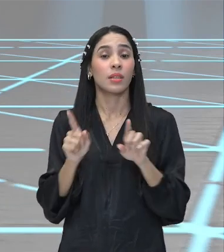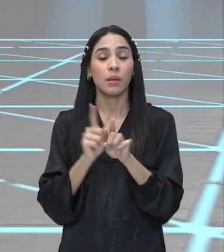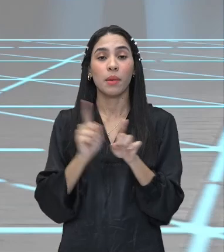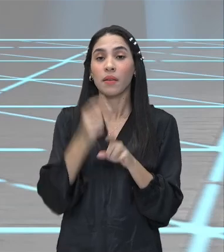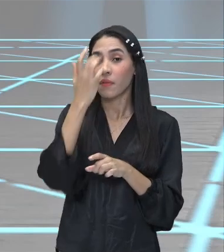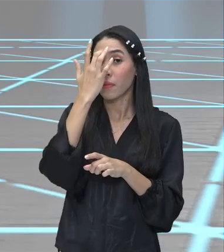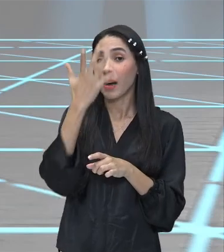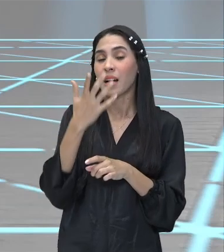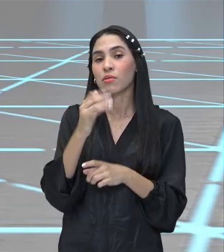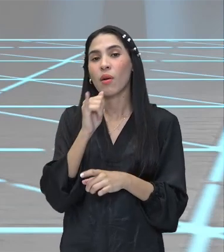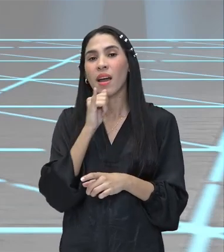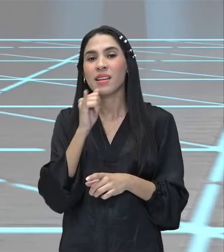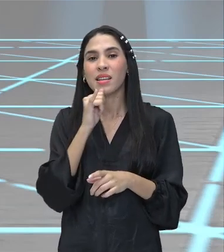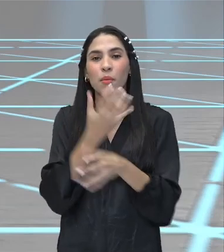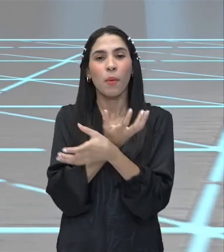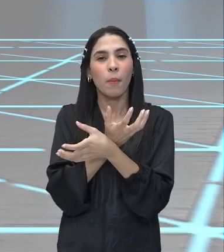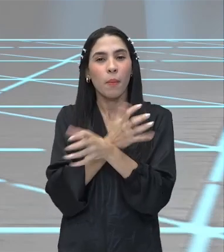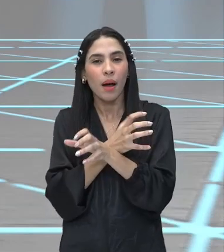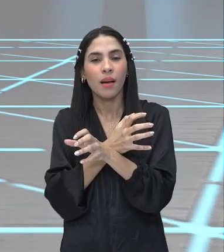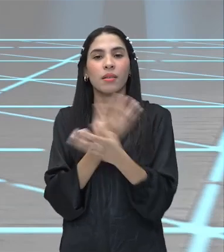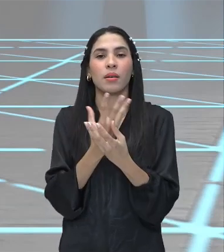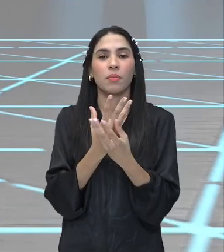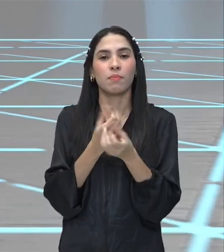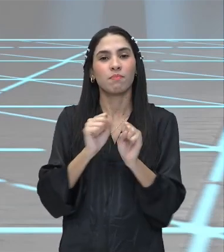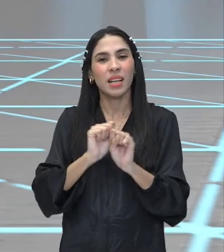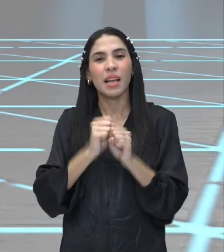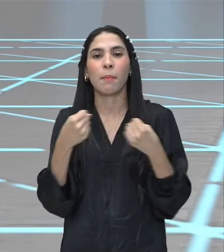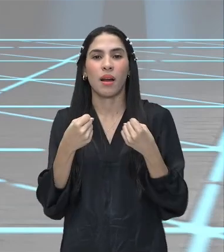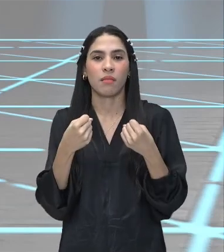maior de sofrer fraturas, justamente porque